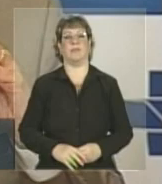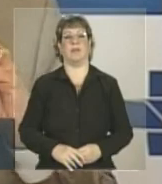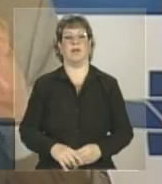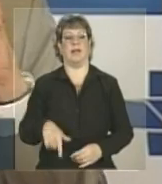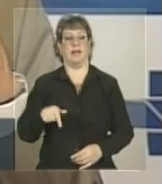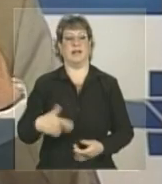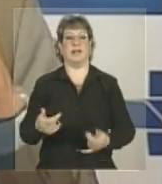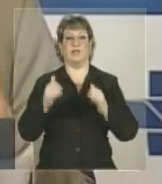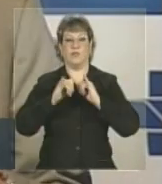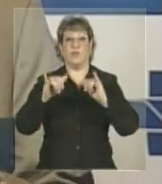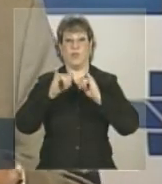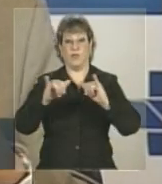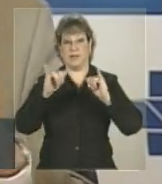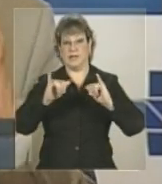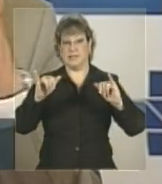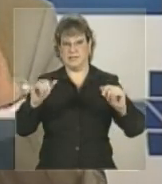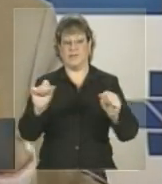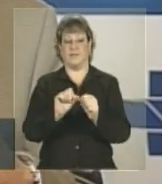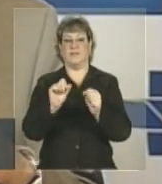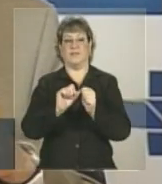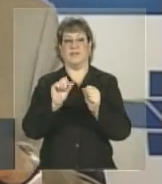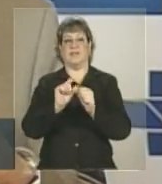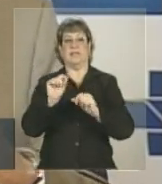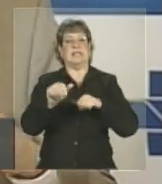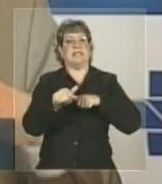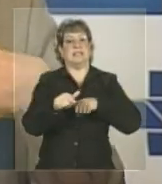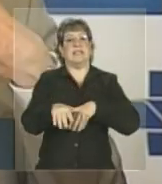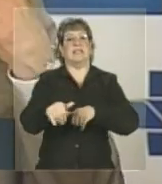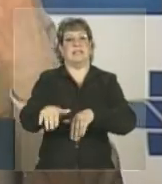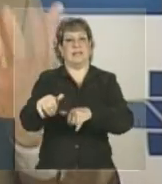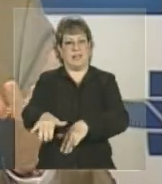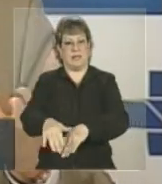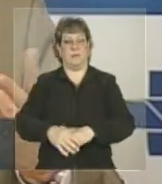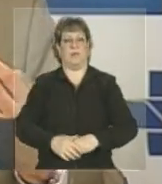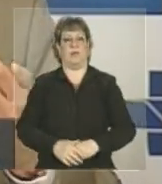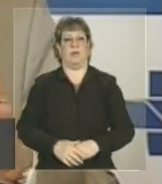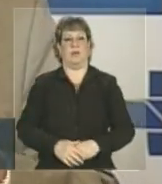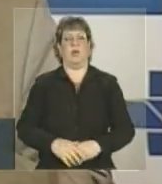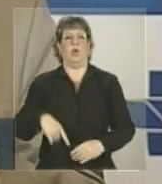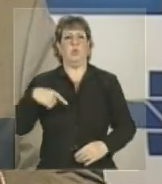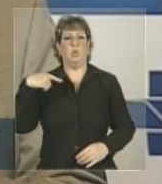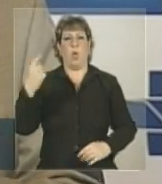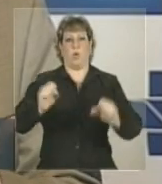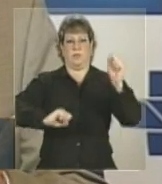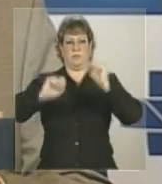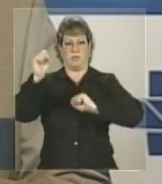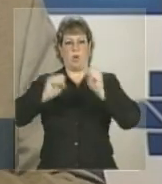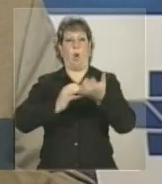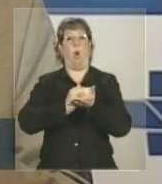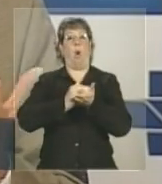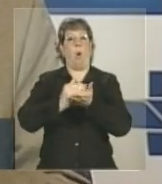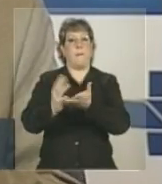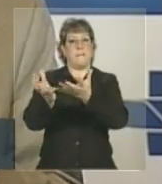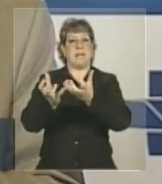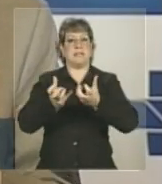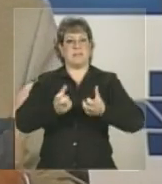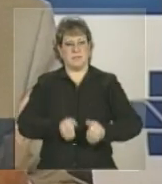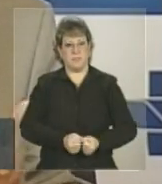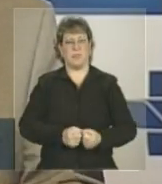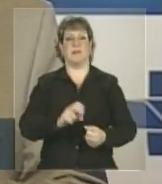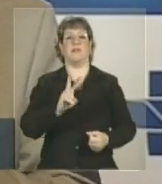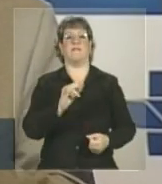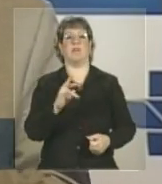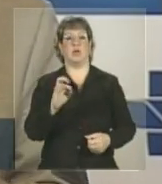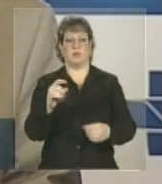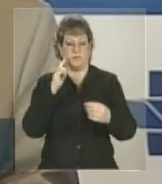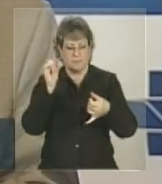essa divulgação é feita em setembro. Os produtores começam a receber os vírus,